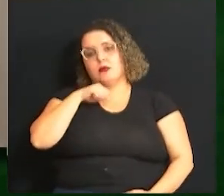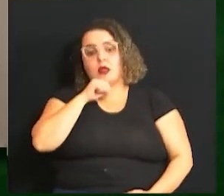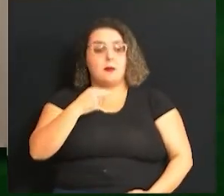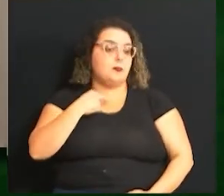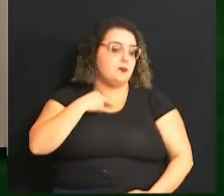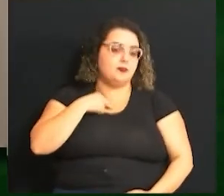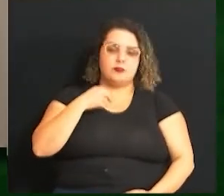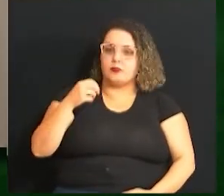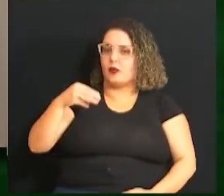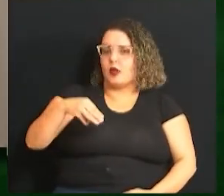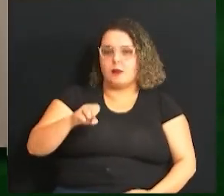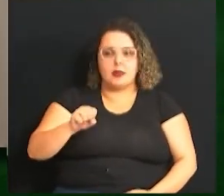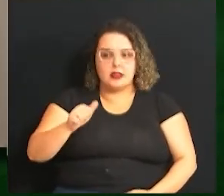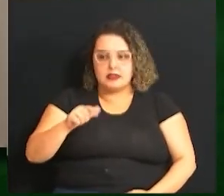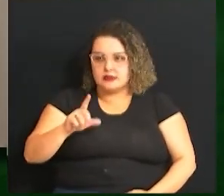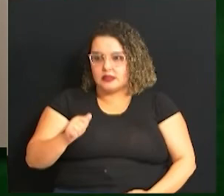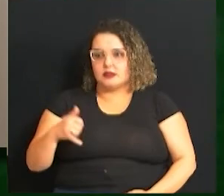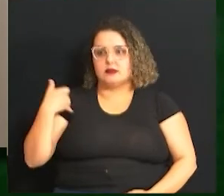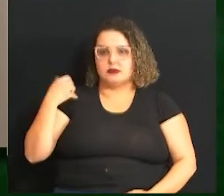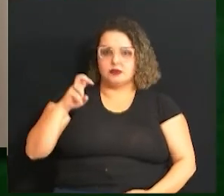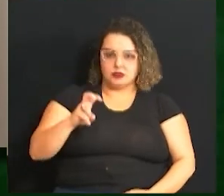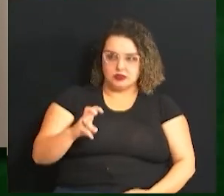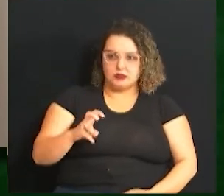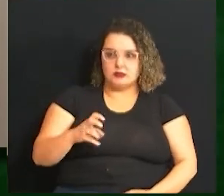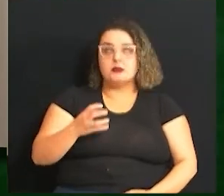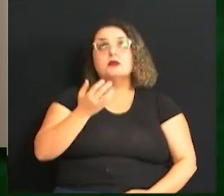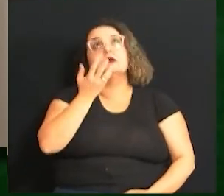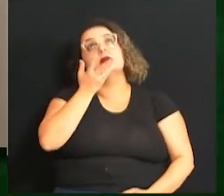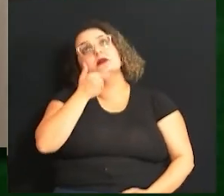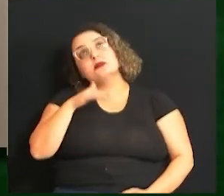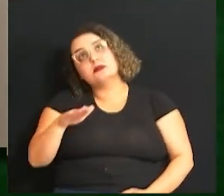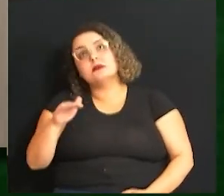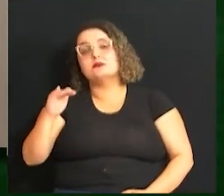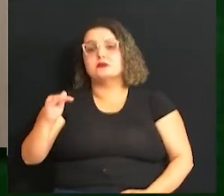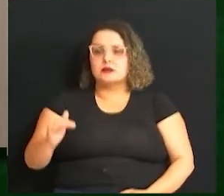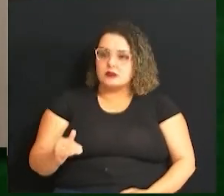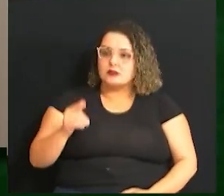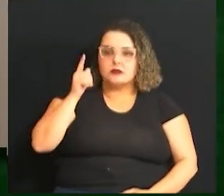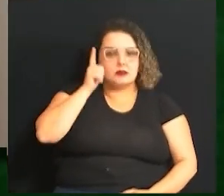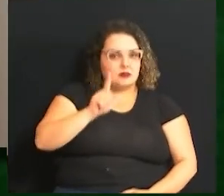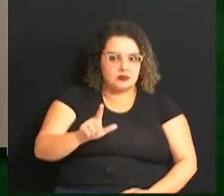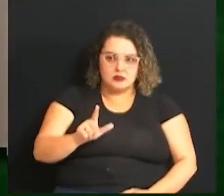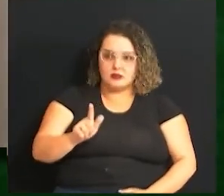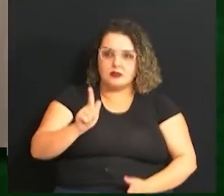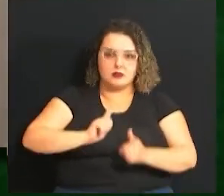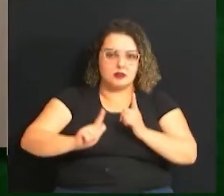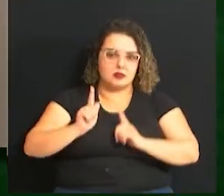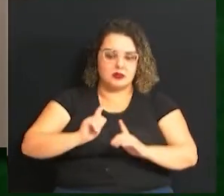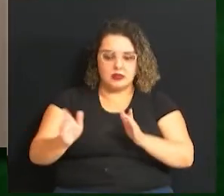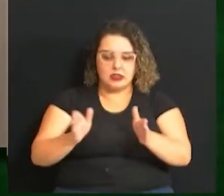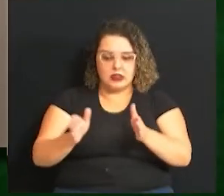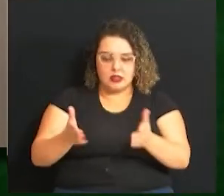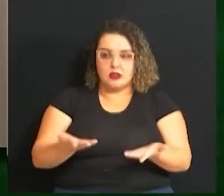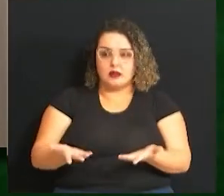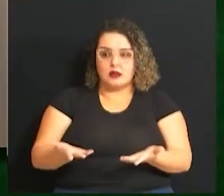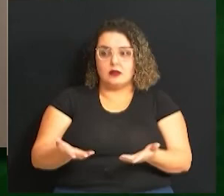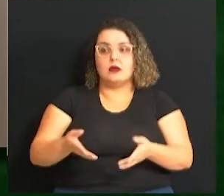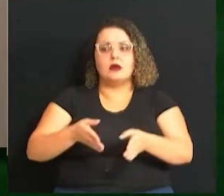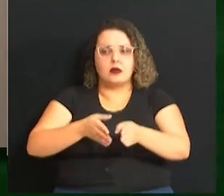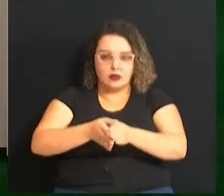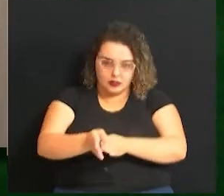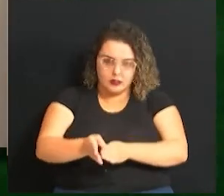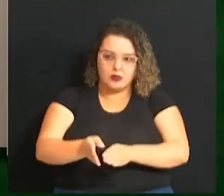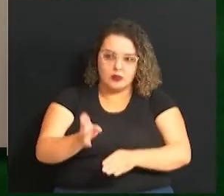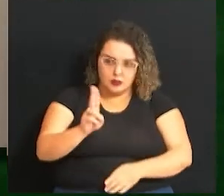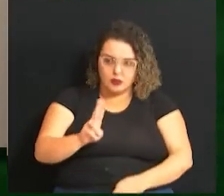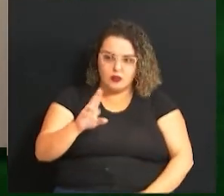pais. Mas eu não posso dar mesada para o meu filho de 5 anos? Crianças menores, elas não vão conseguir fazer a gestão nesse intervalo de tempo.